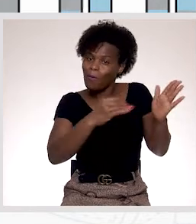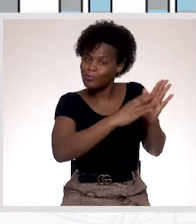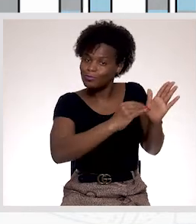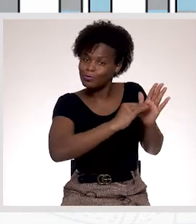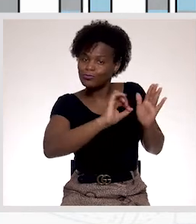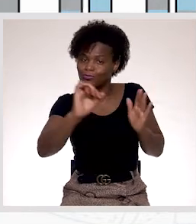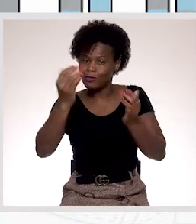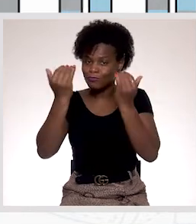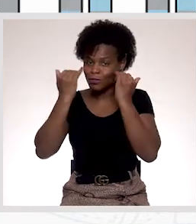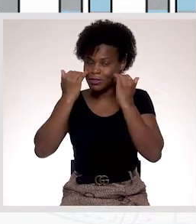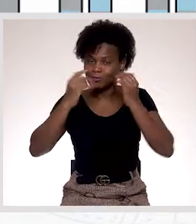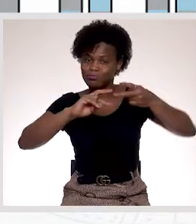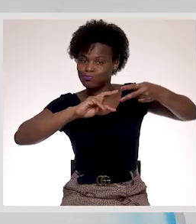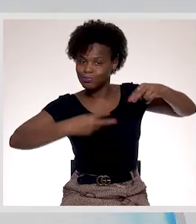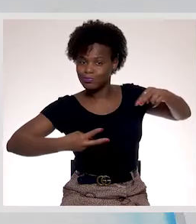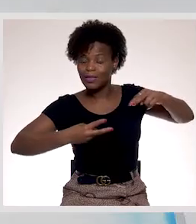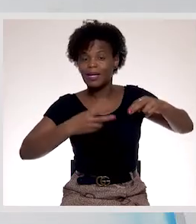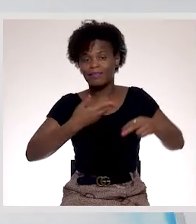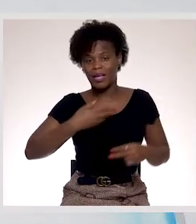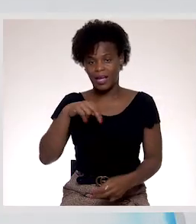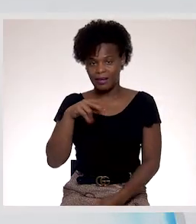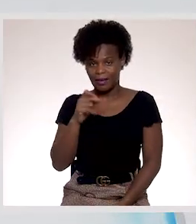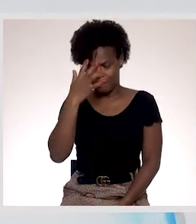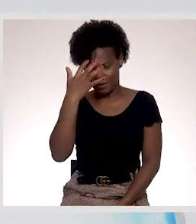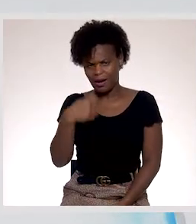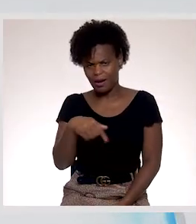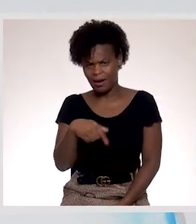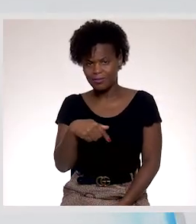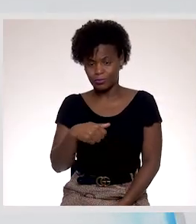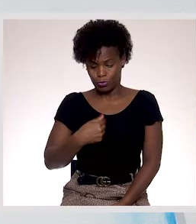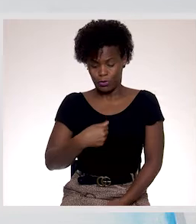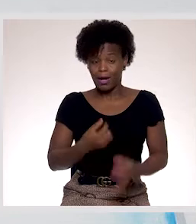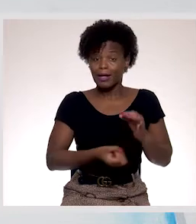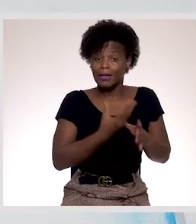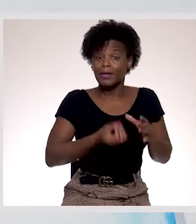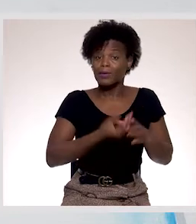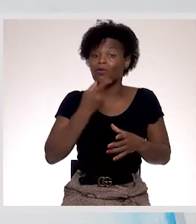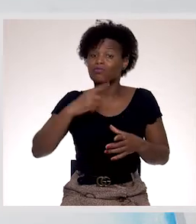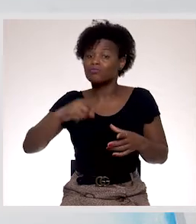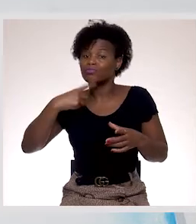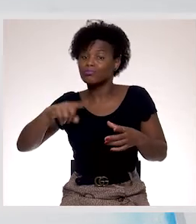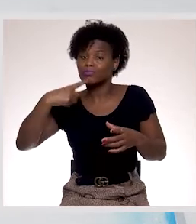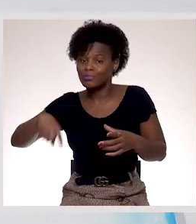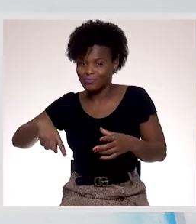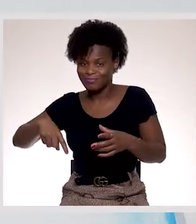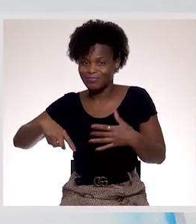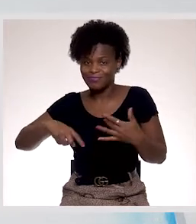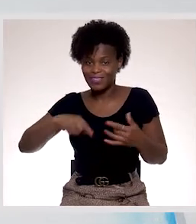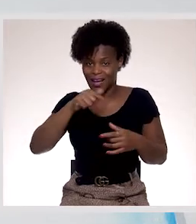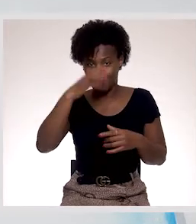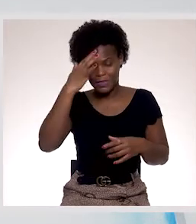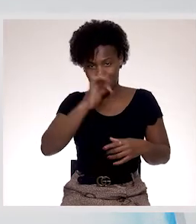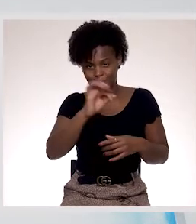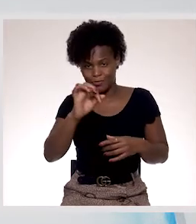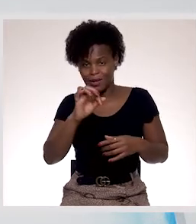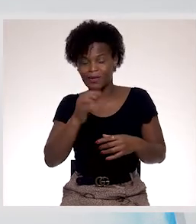cópia das suas informações genéticas. Ou seja, o DNA tem a capacidade de se autoduplicar ou autorreproduzir. E é